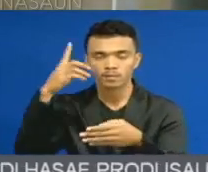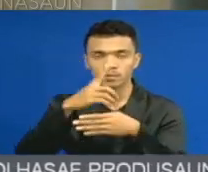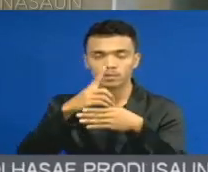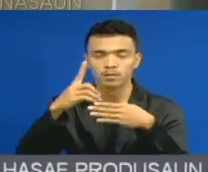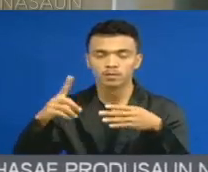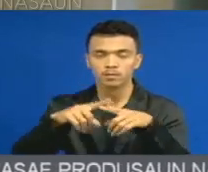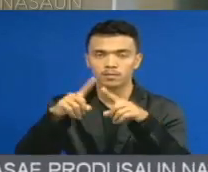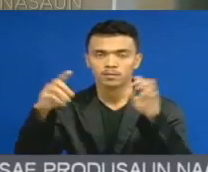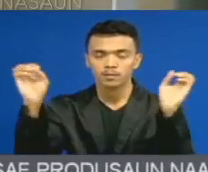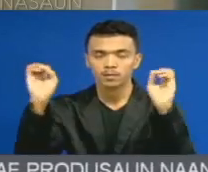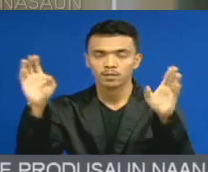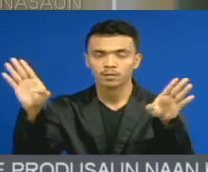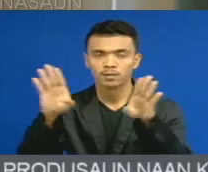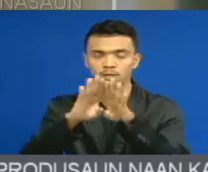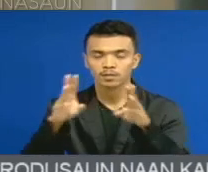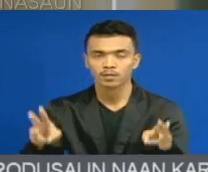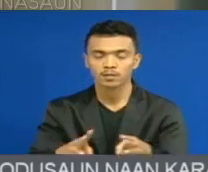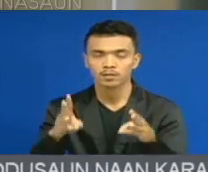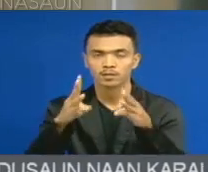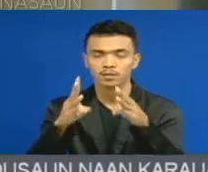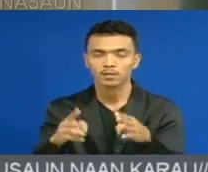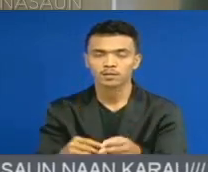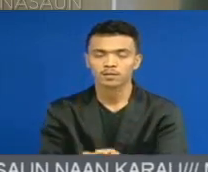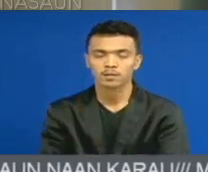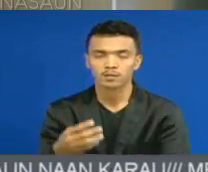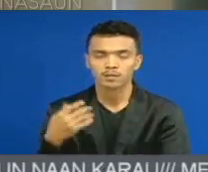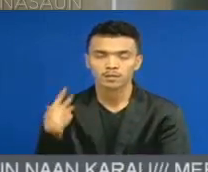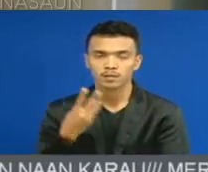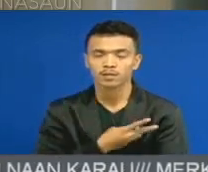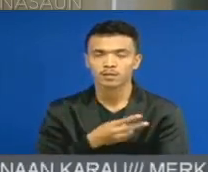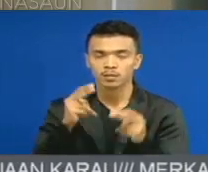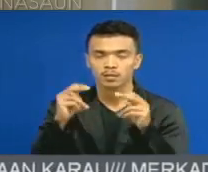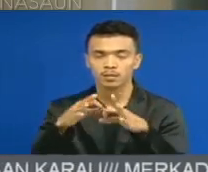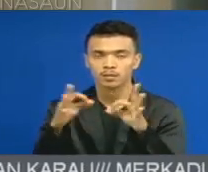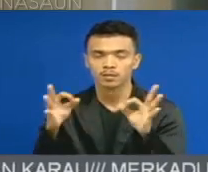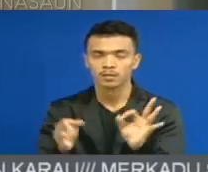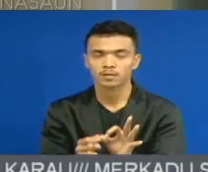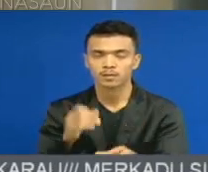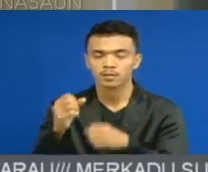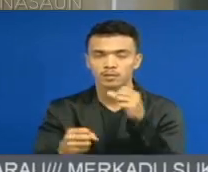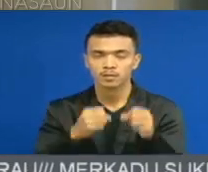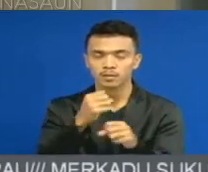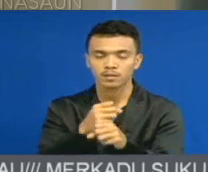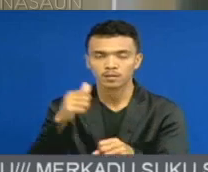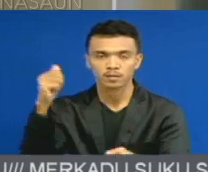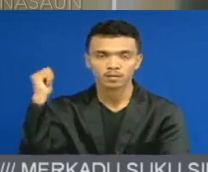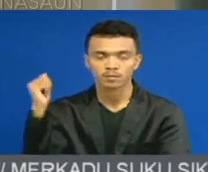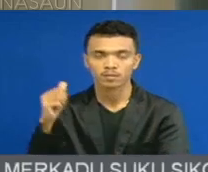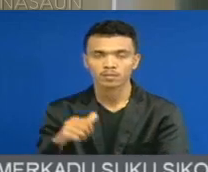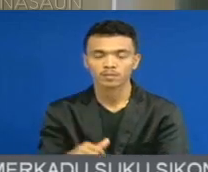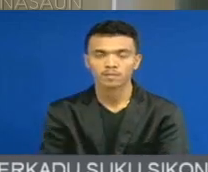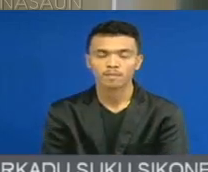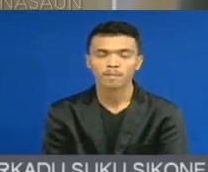la takada lambami unyo sa per atu halmi so toto per ita tingha dia kondisan ida ne tamane i ha tinang koto liba administrasan